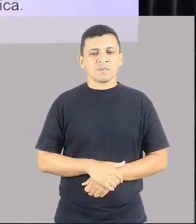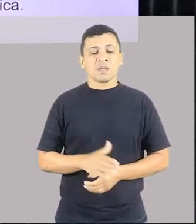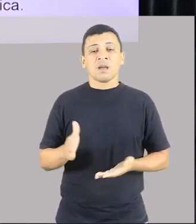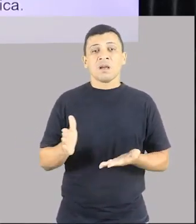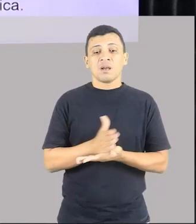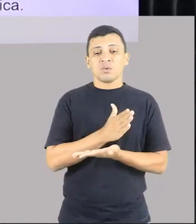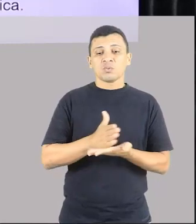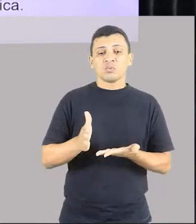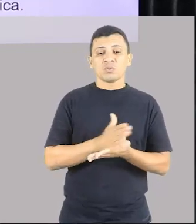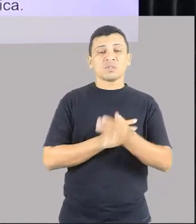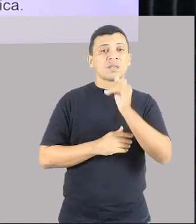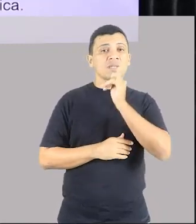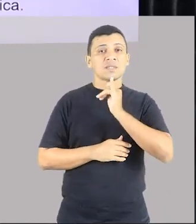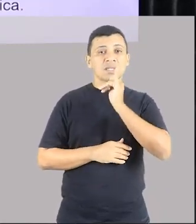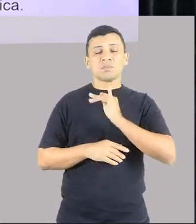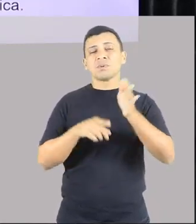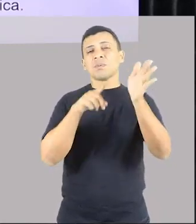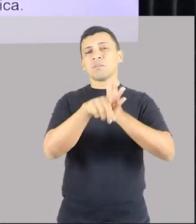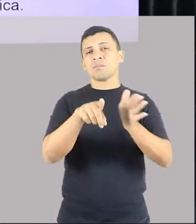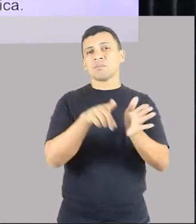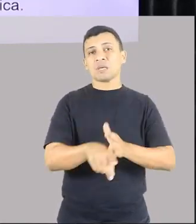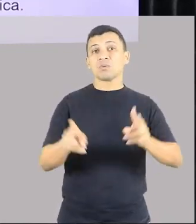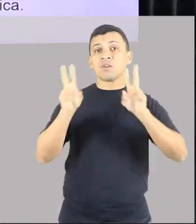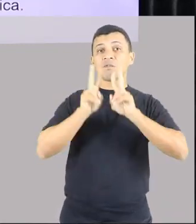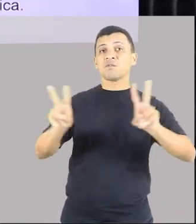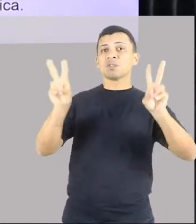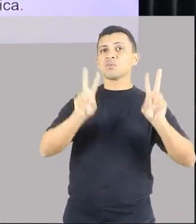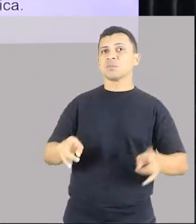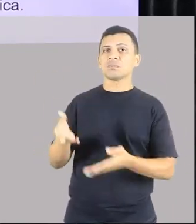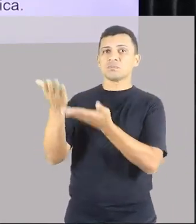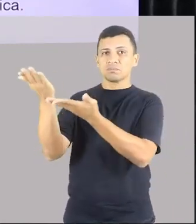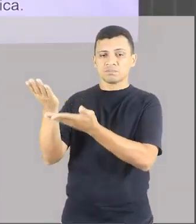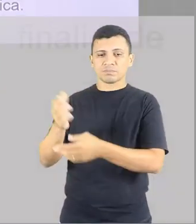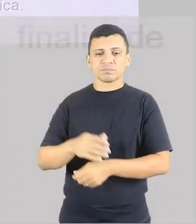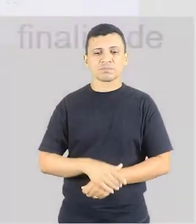Alguns exemplos em algumas questões para que a gente visualize. Nós podemos